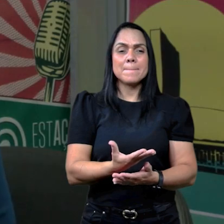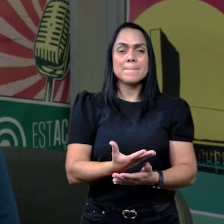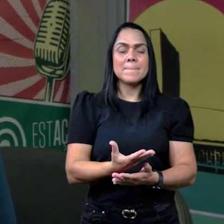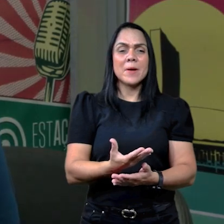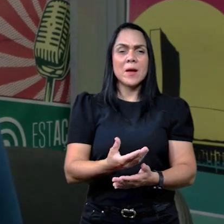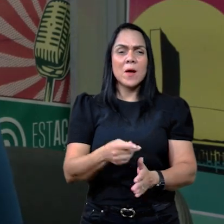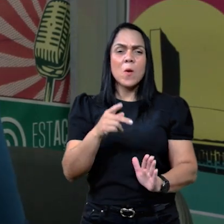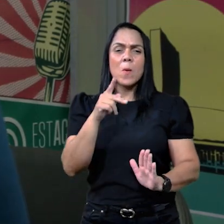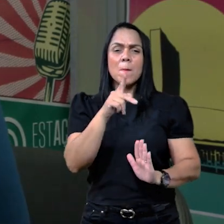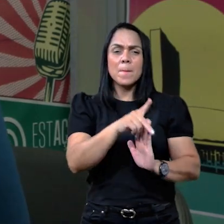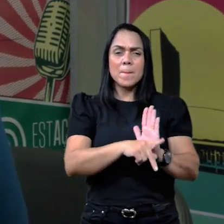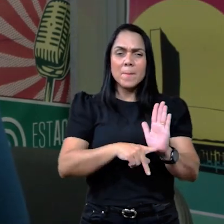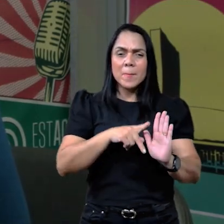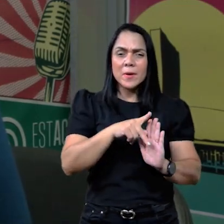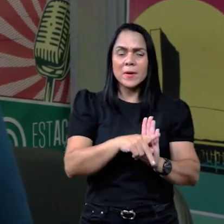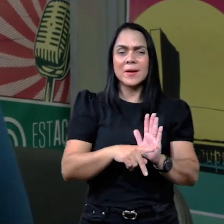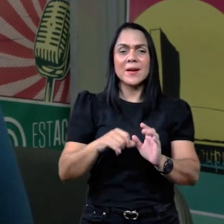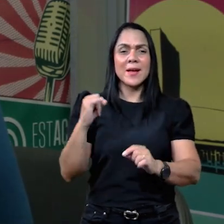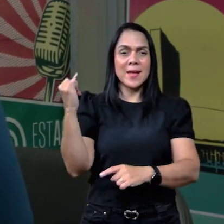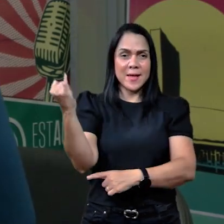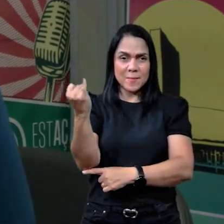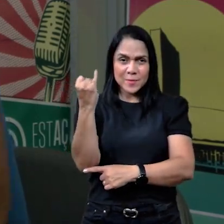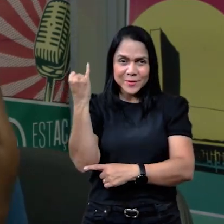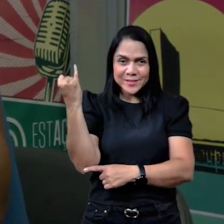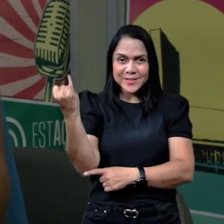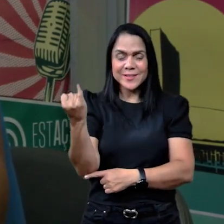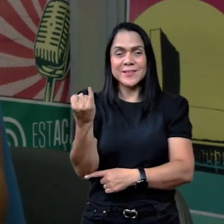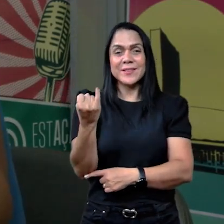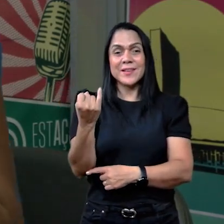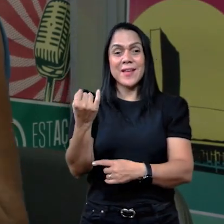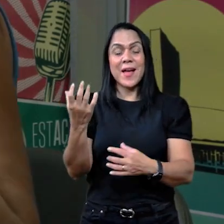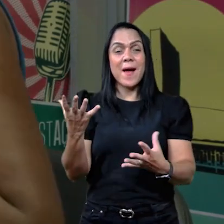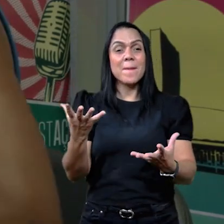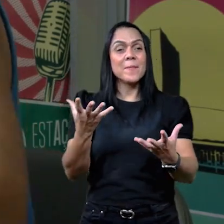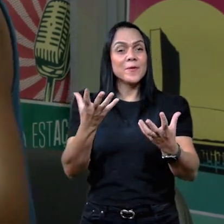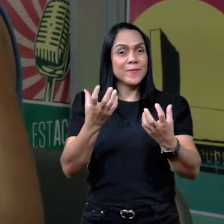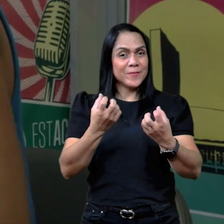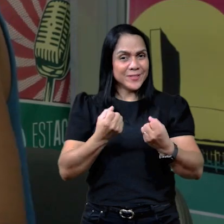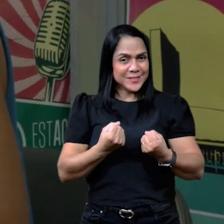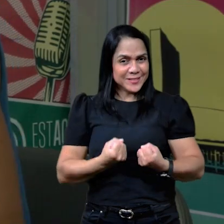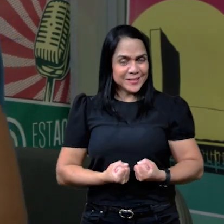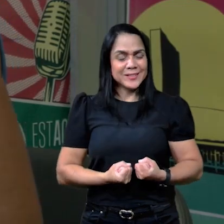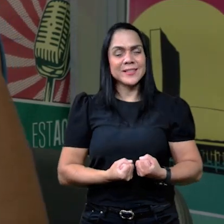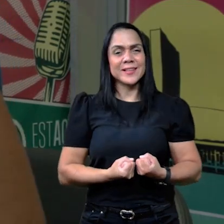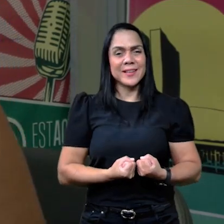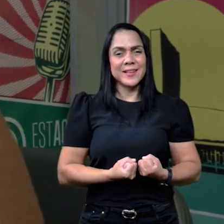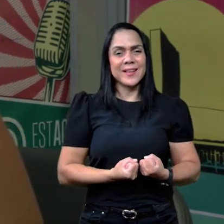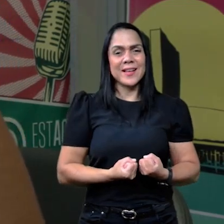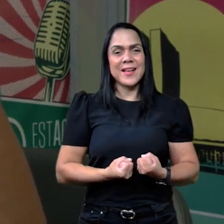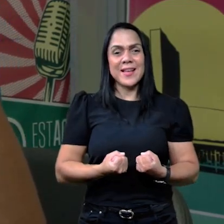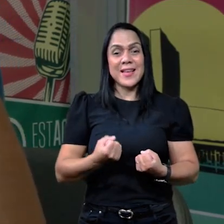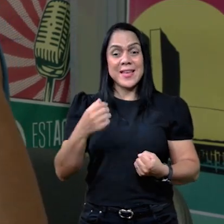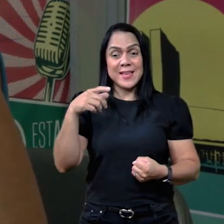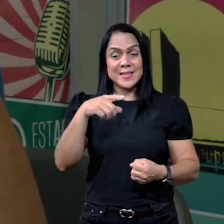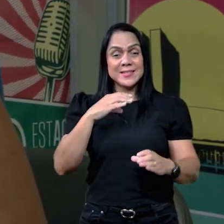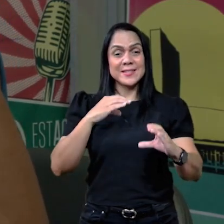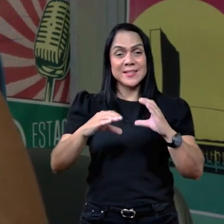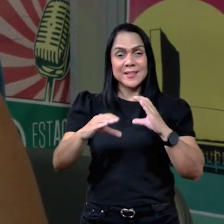muito importante é que a gente possa aproveitar esse canal aqui para divulgar esse decreto, que é o